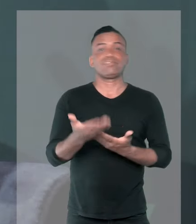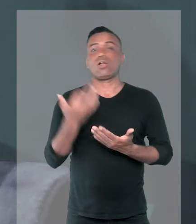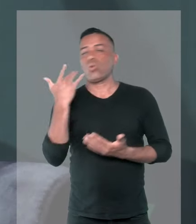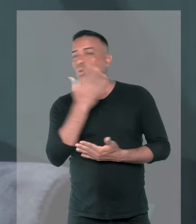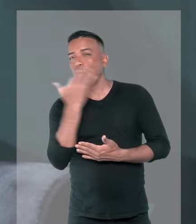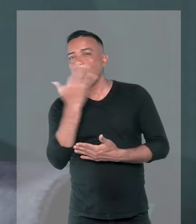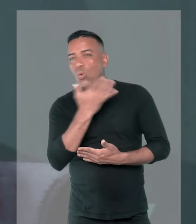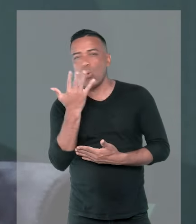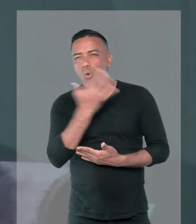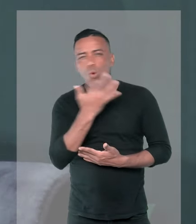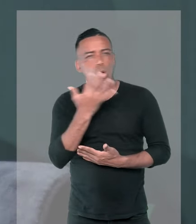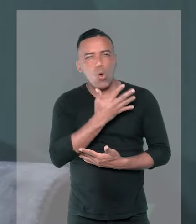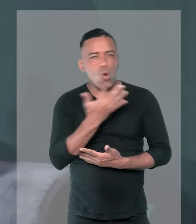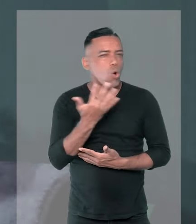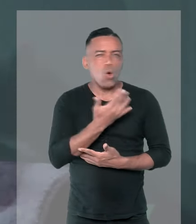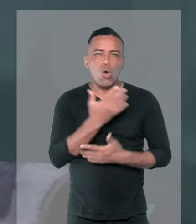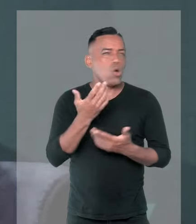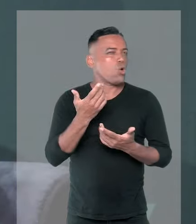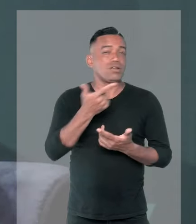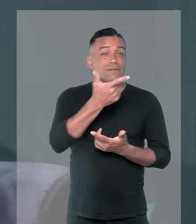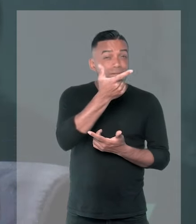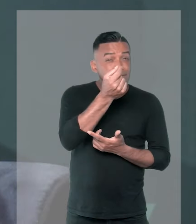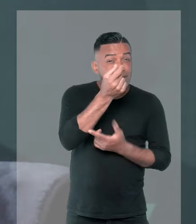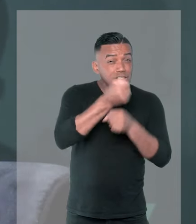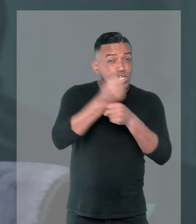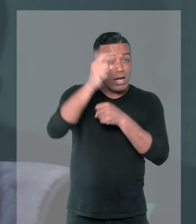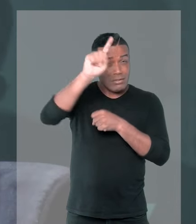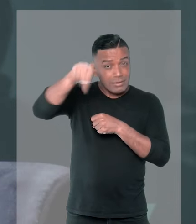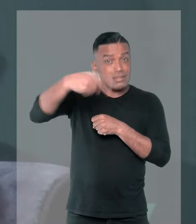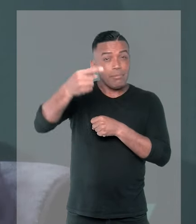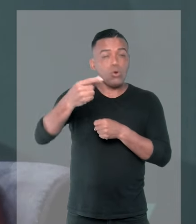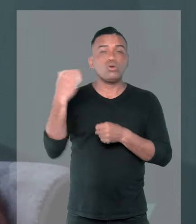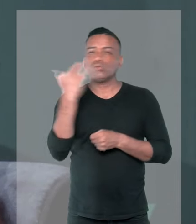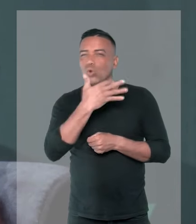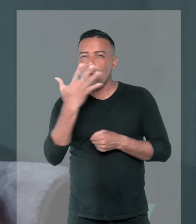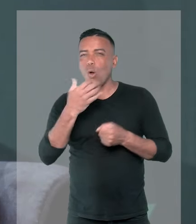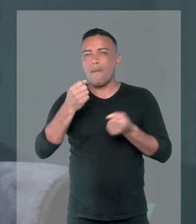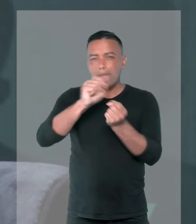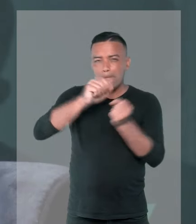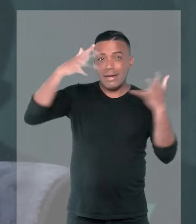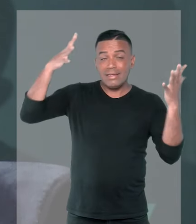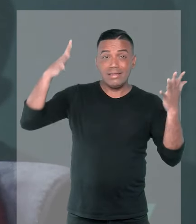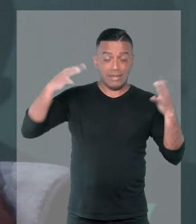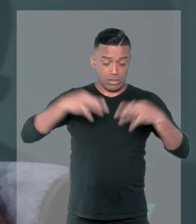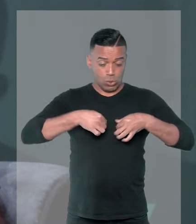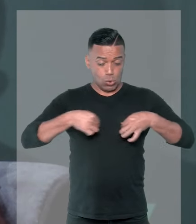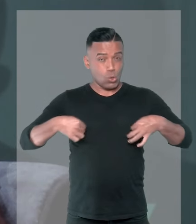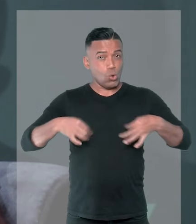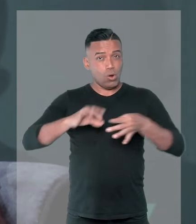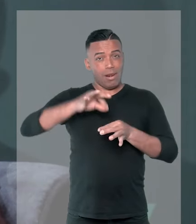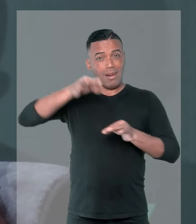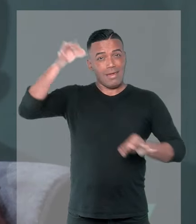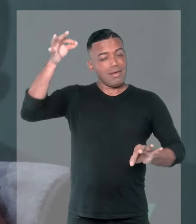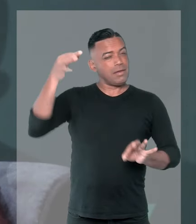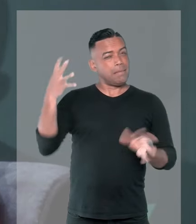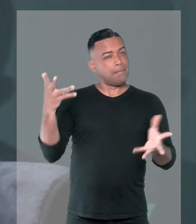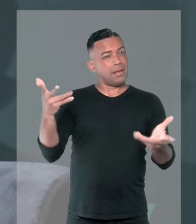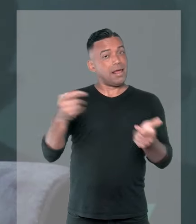cores são permanentes 20 anos depois ela tem a mesma cor o mesmo brilho a fibra é absolutamente fantástica a camisa é sustentável